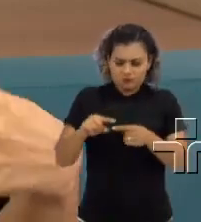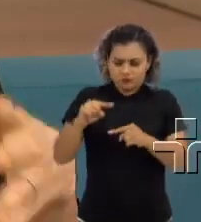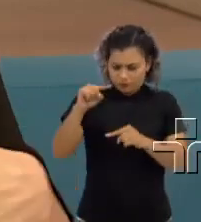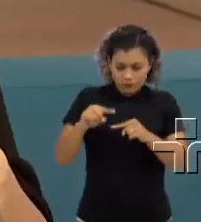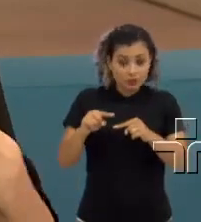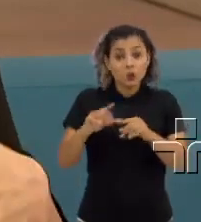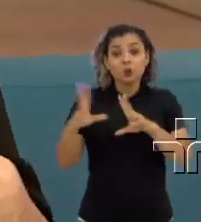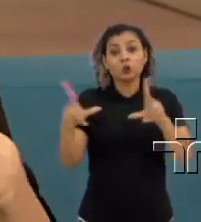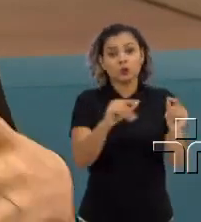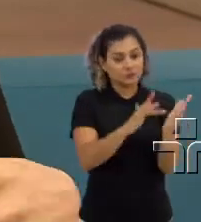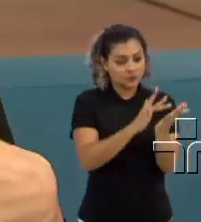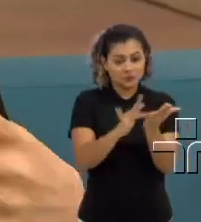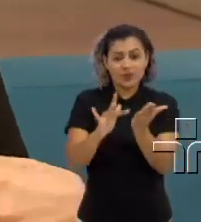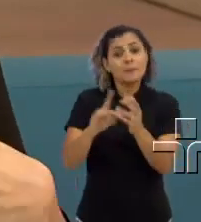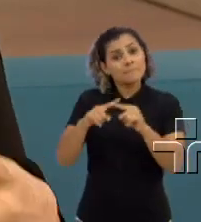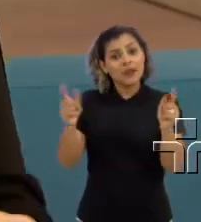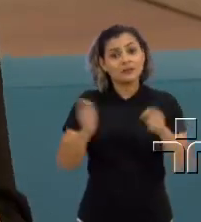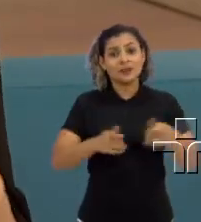mundo